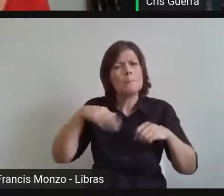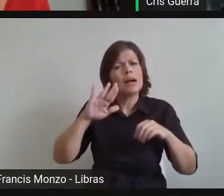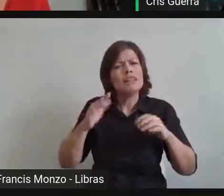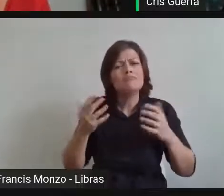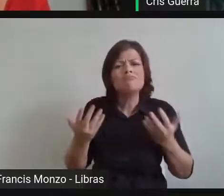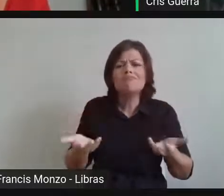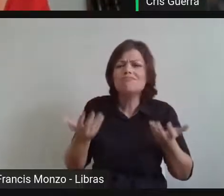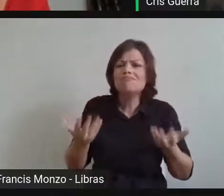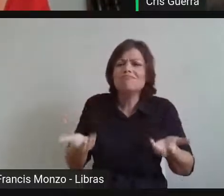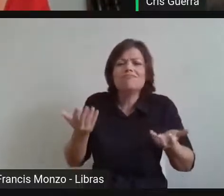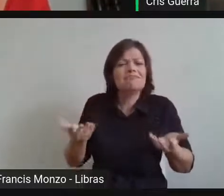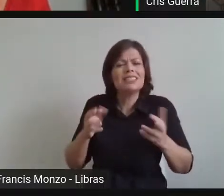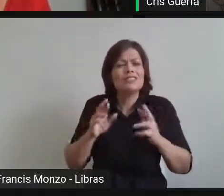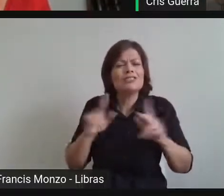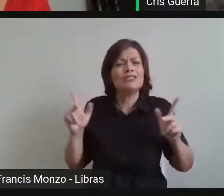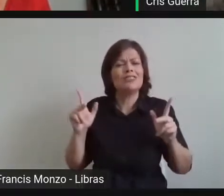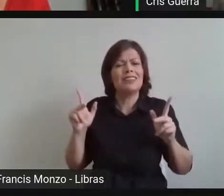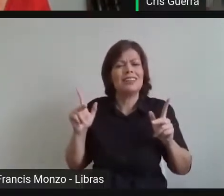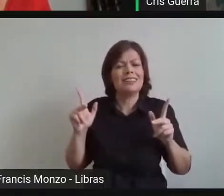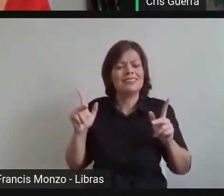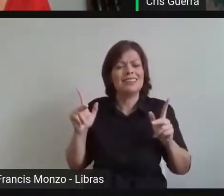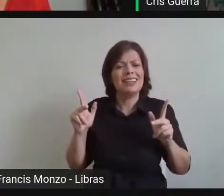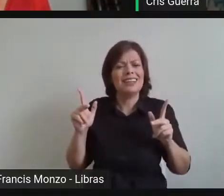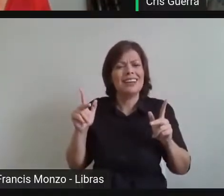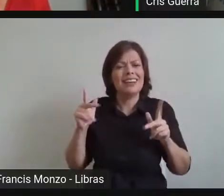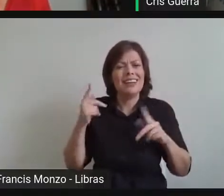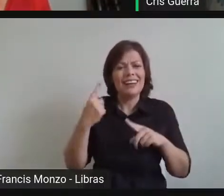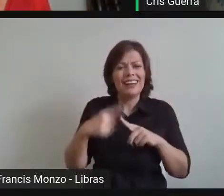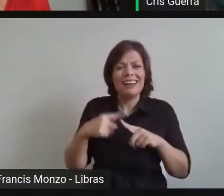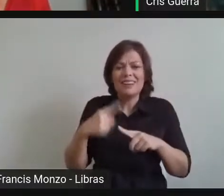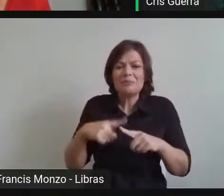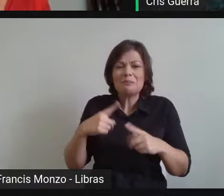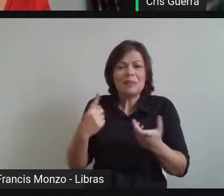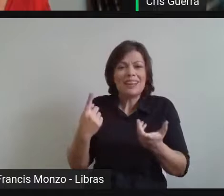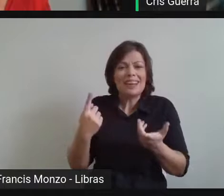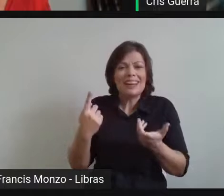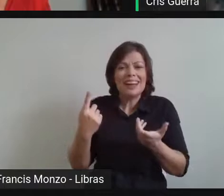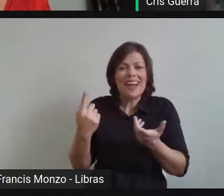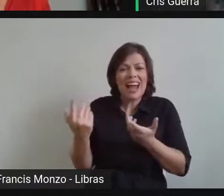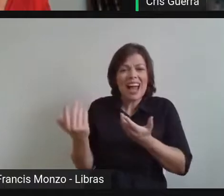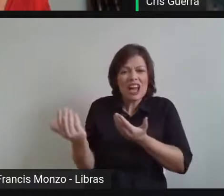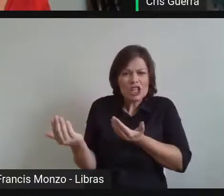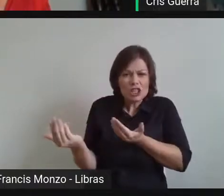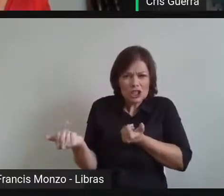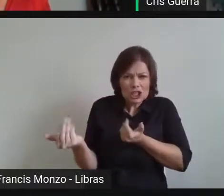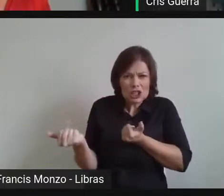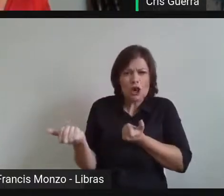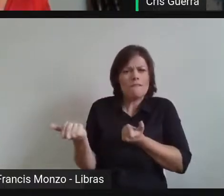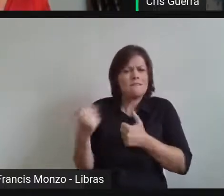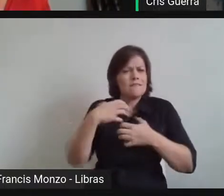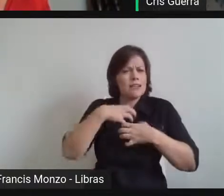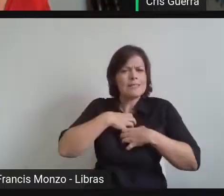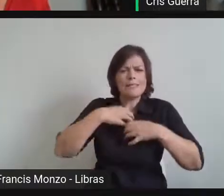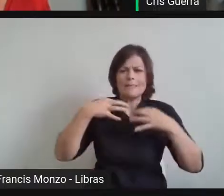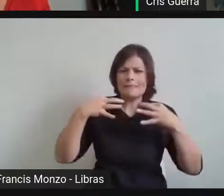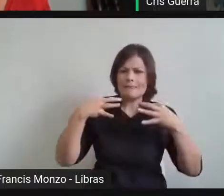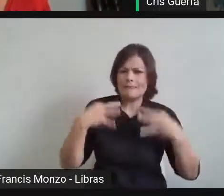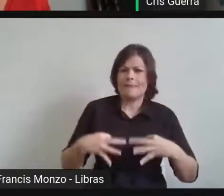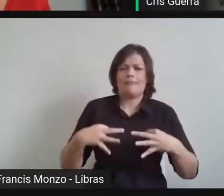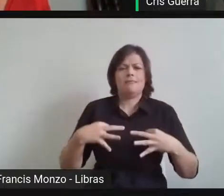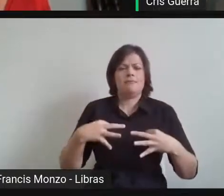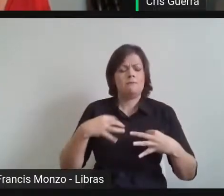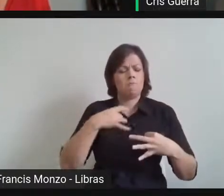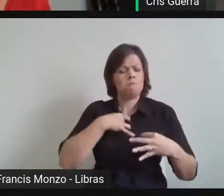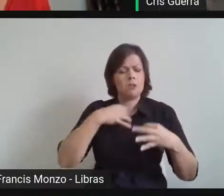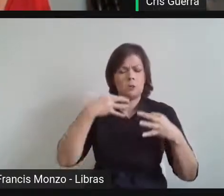muito grande. Nossa, a juventude traz um excesso de certezas, uma convicção tão